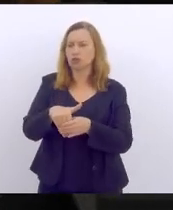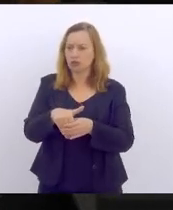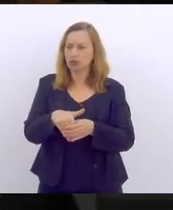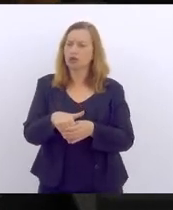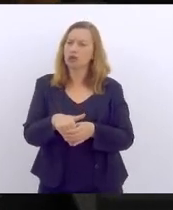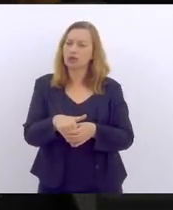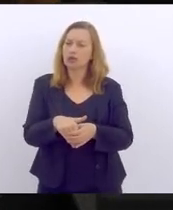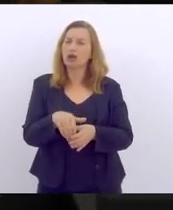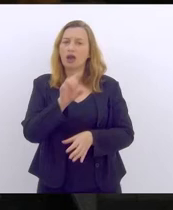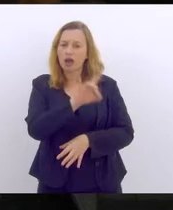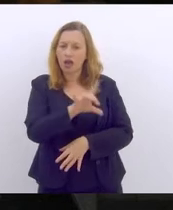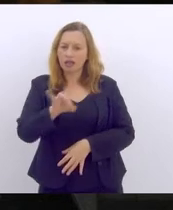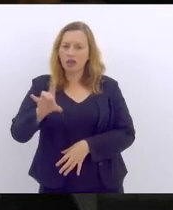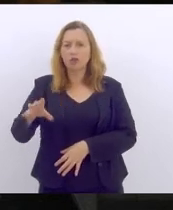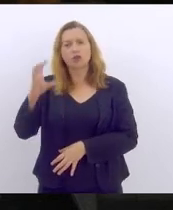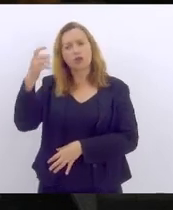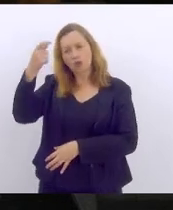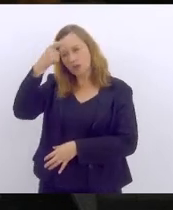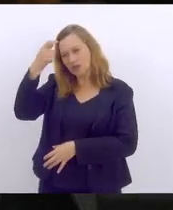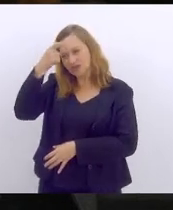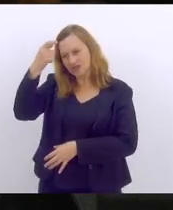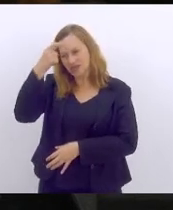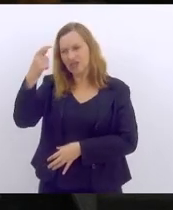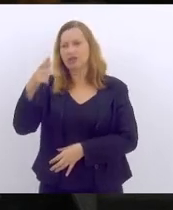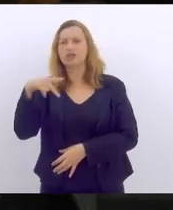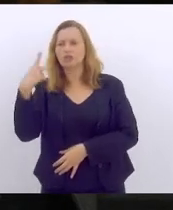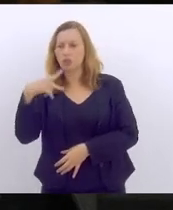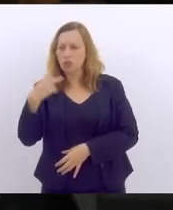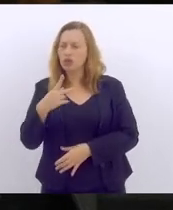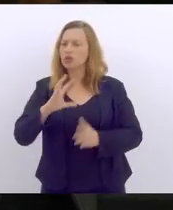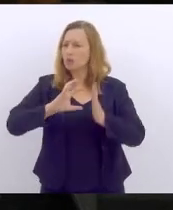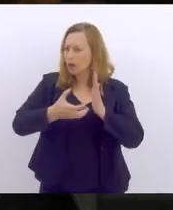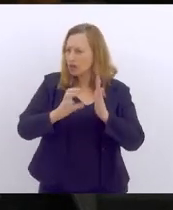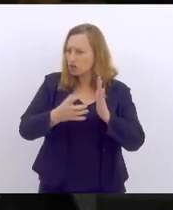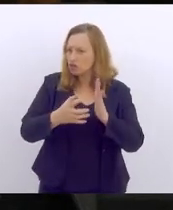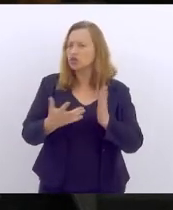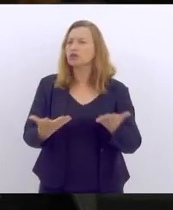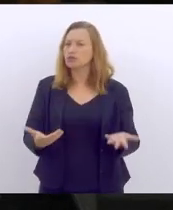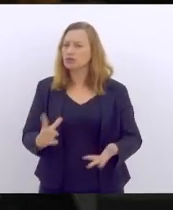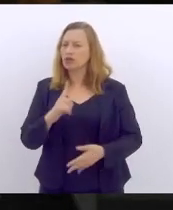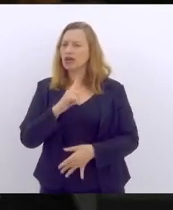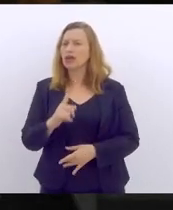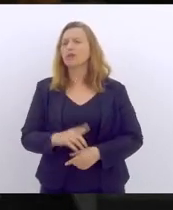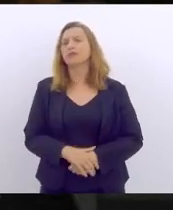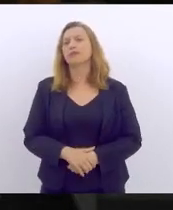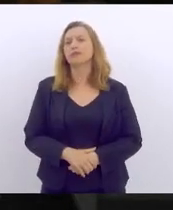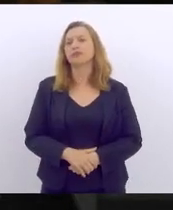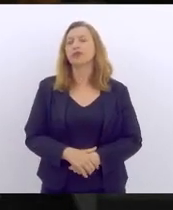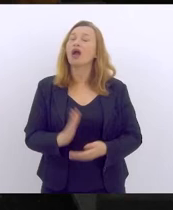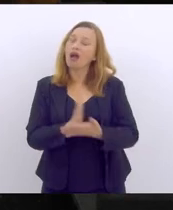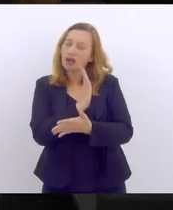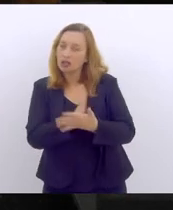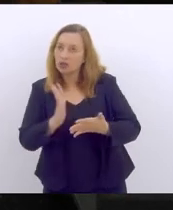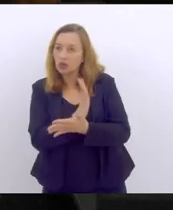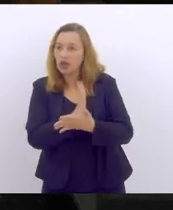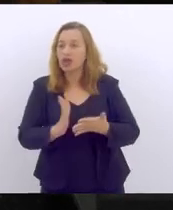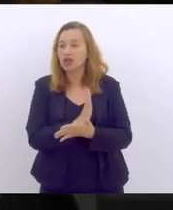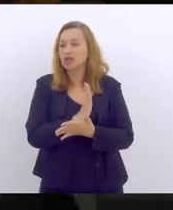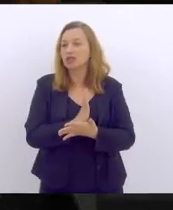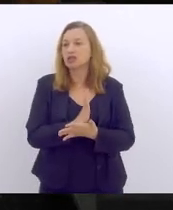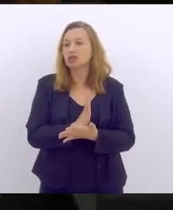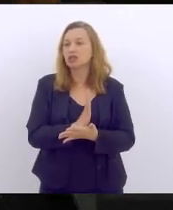concepção política cada um tem o seu partido político Muitas vezes somos